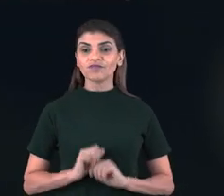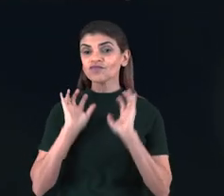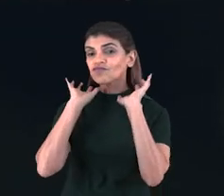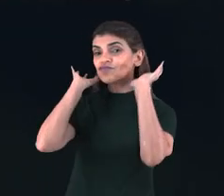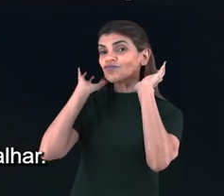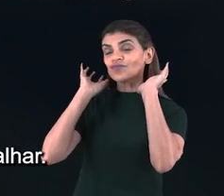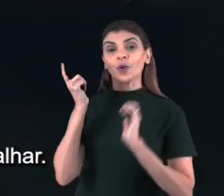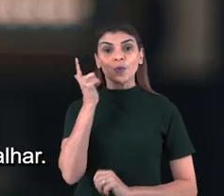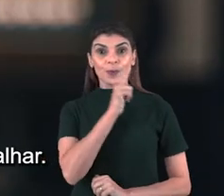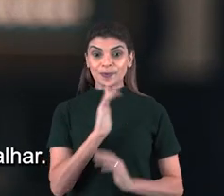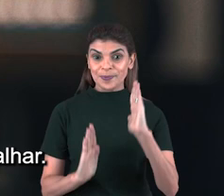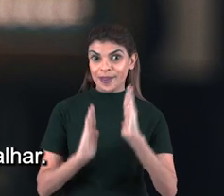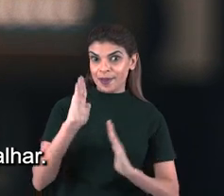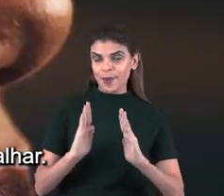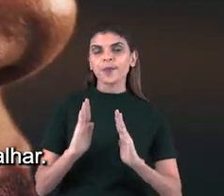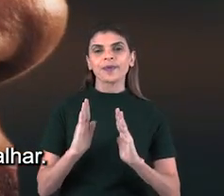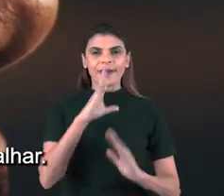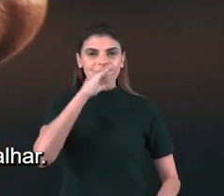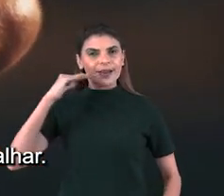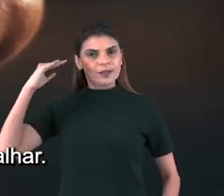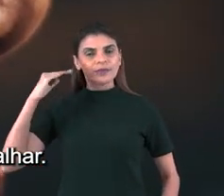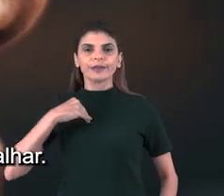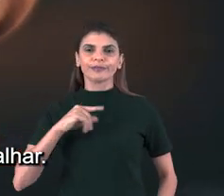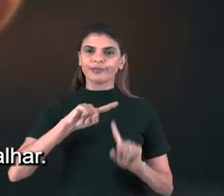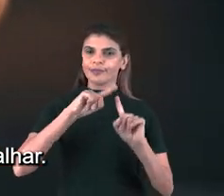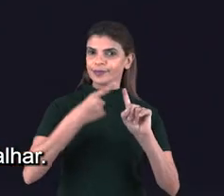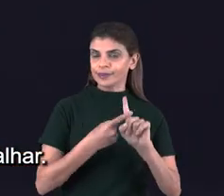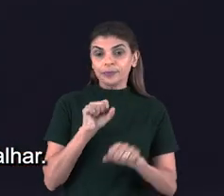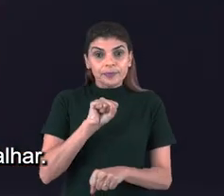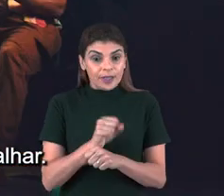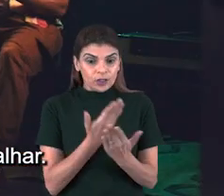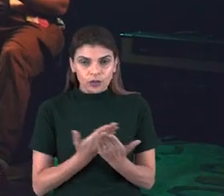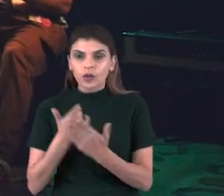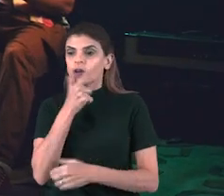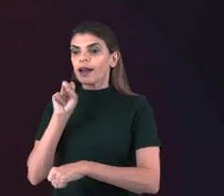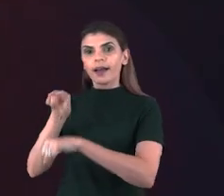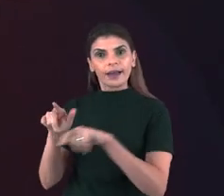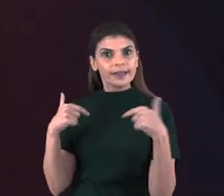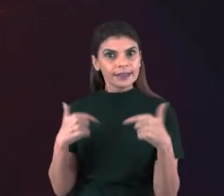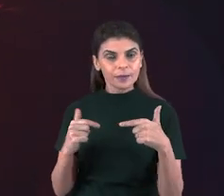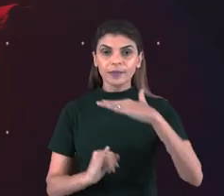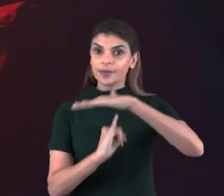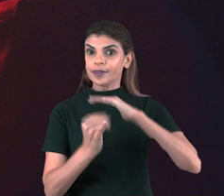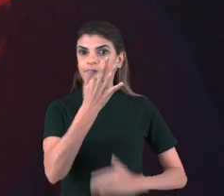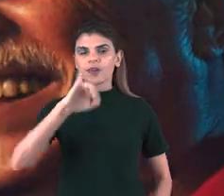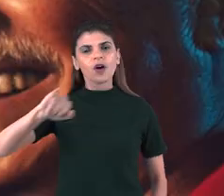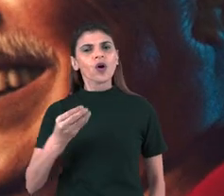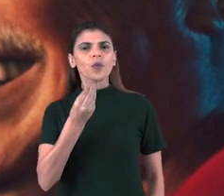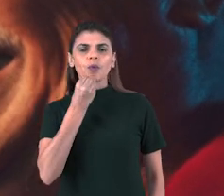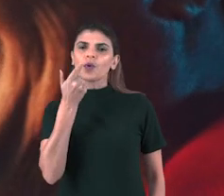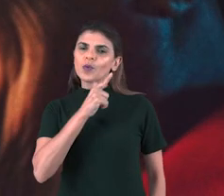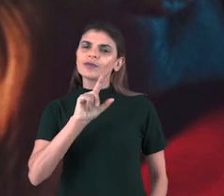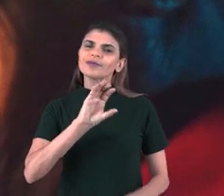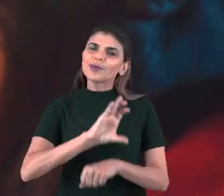Como a da Thaís. Eu fui mãe na adolescência, tive que interromper o ensino médio para poder trabalhar. E o IF foi a oportunidade que